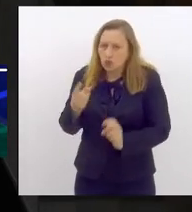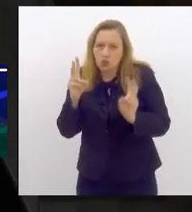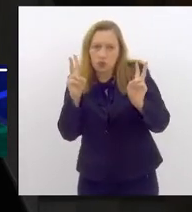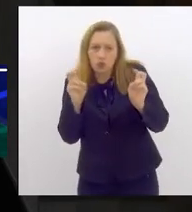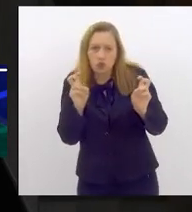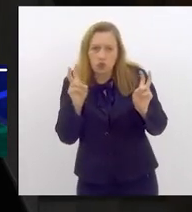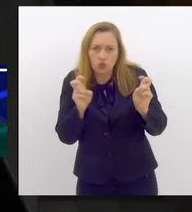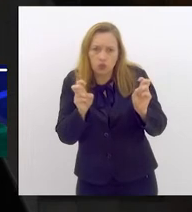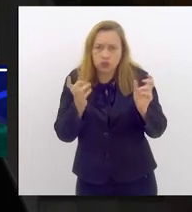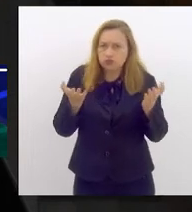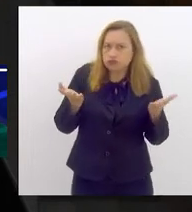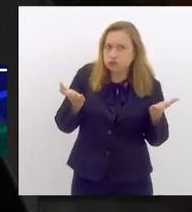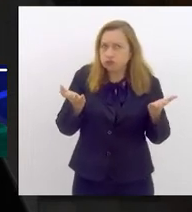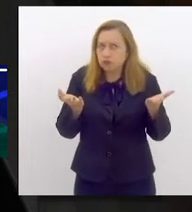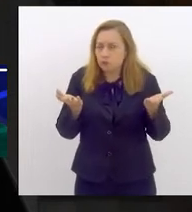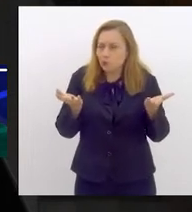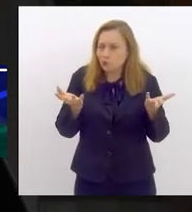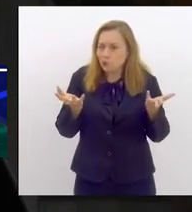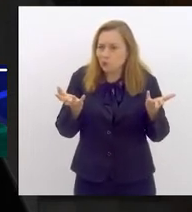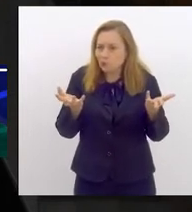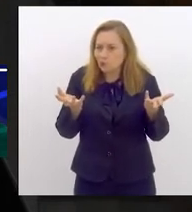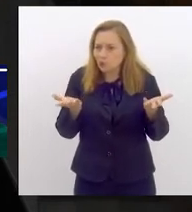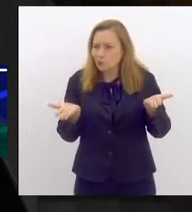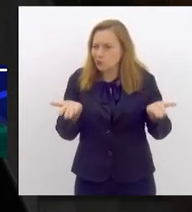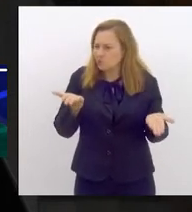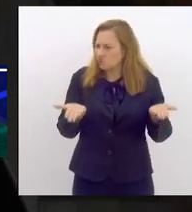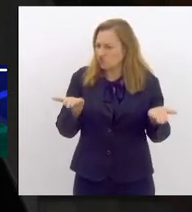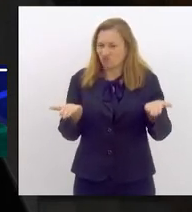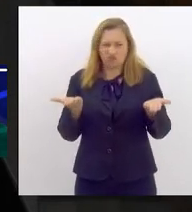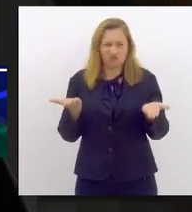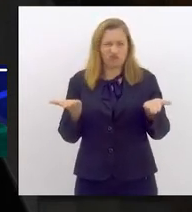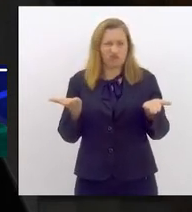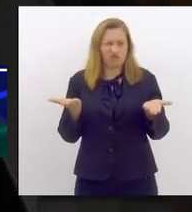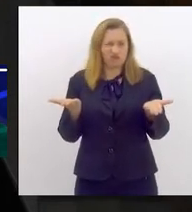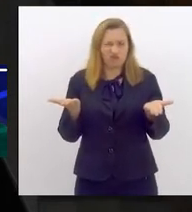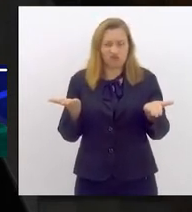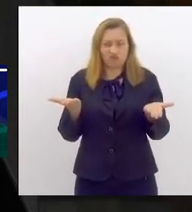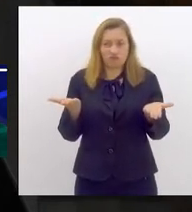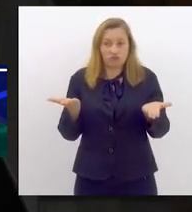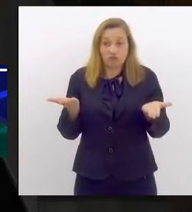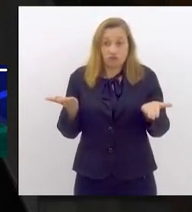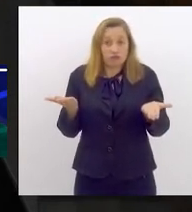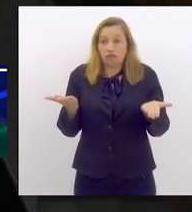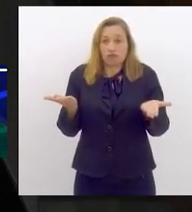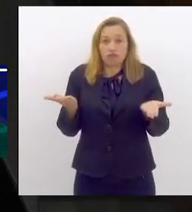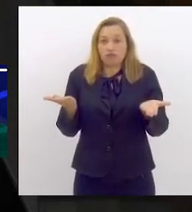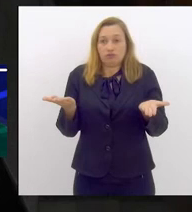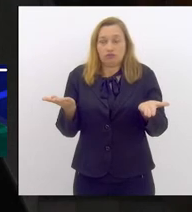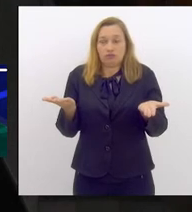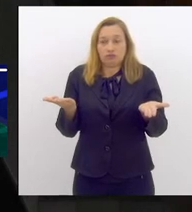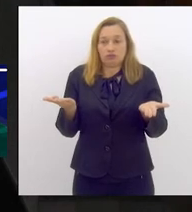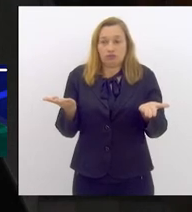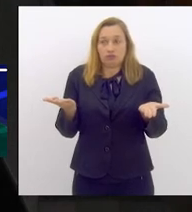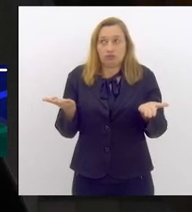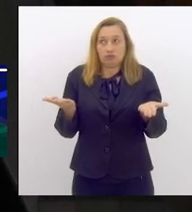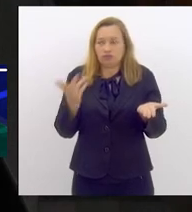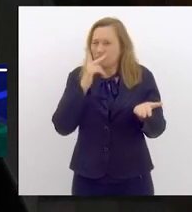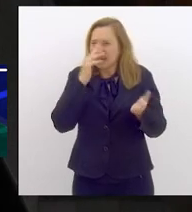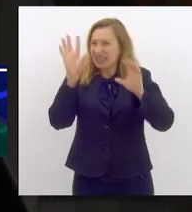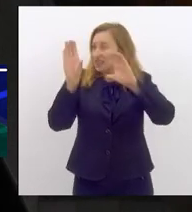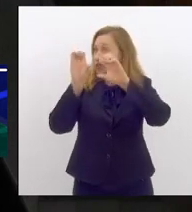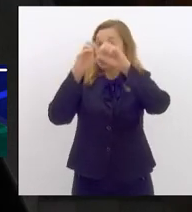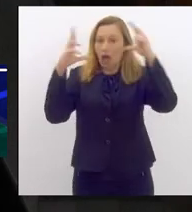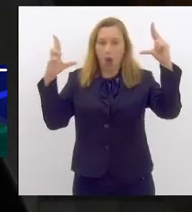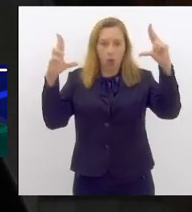situação de equilíbrio não é uma espécie de ante-sala do céu